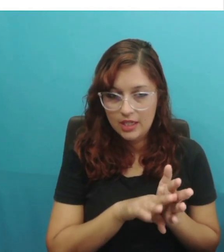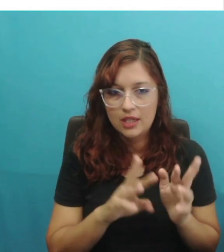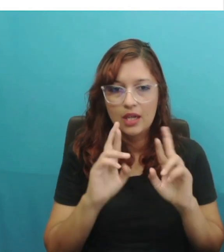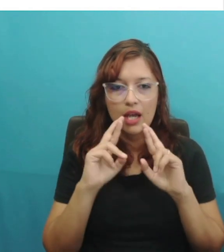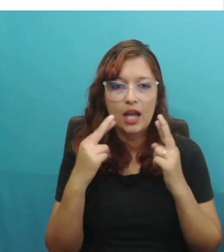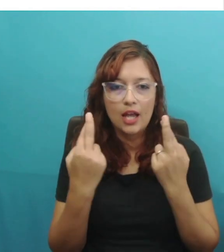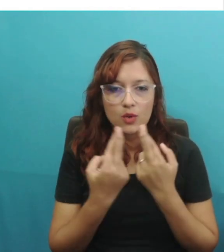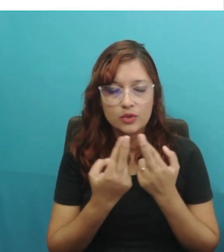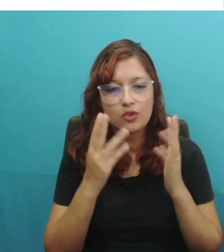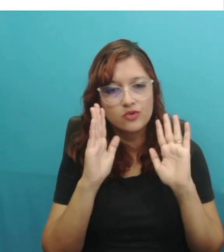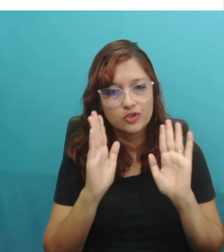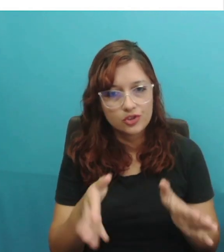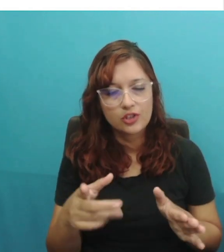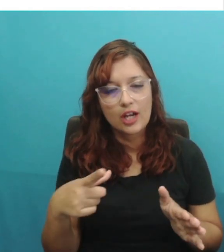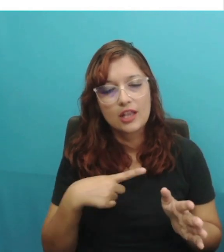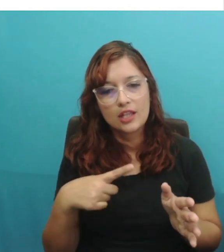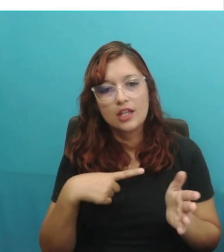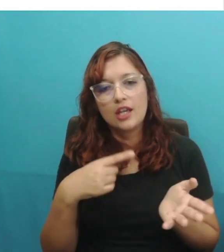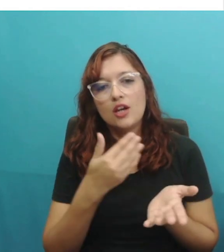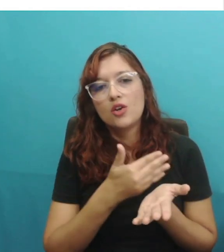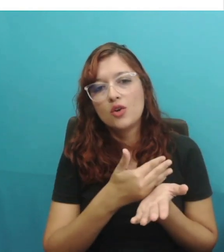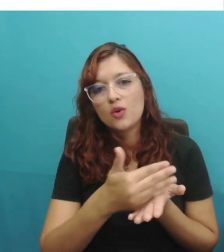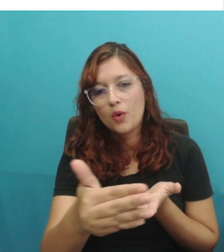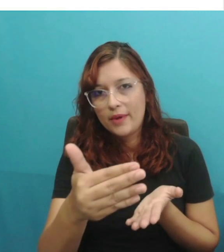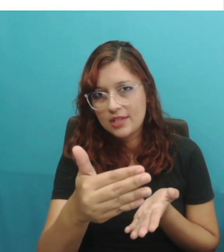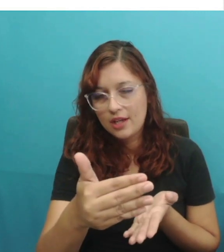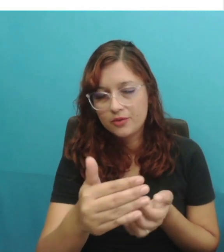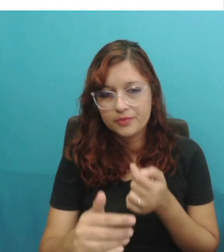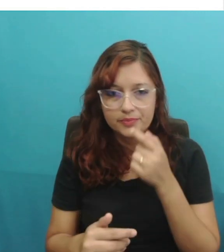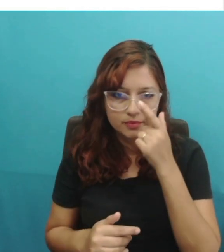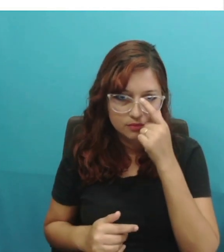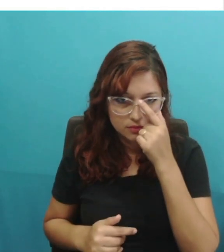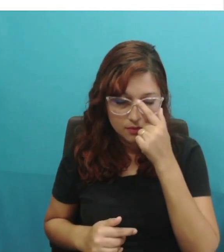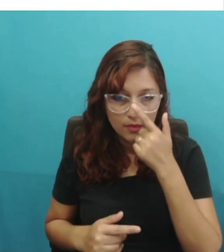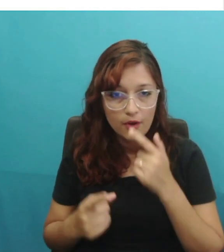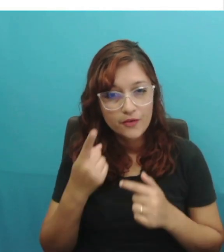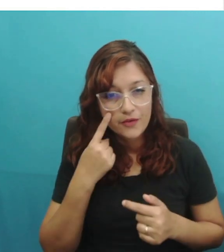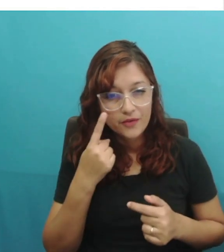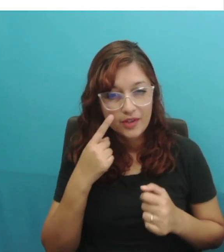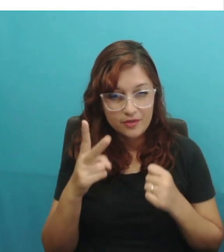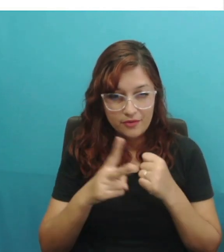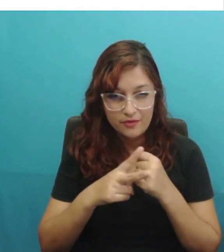Quando eu cheguei, a reunião já tinha começado.